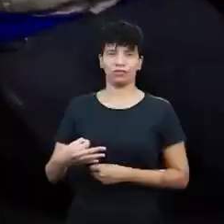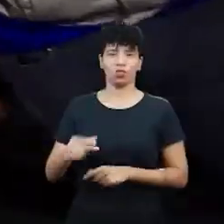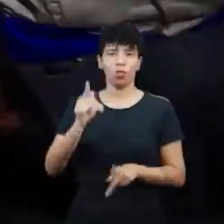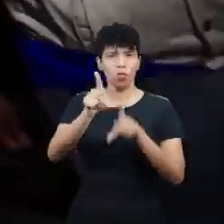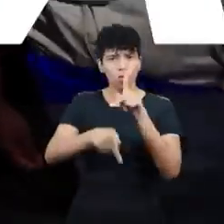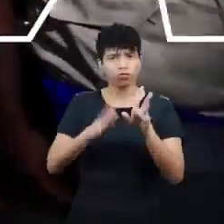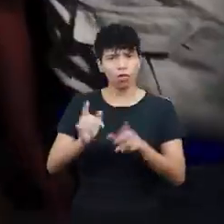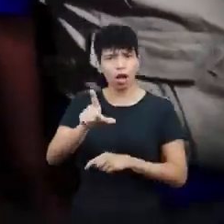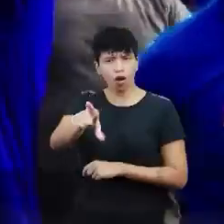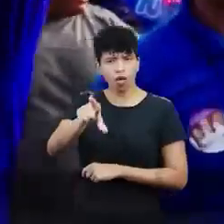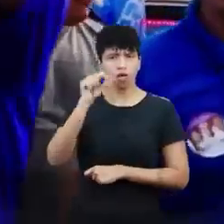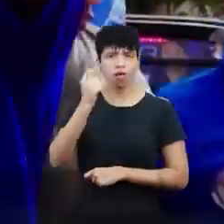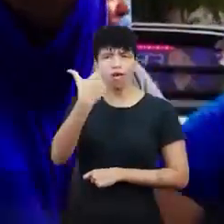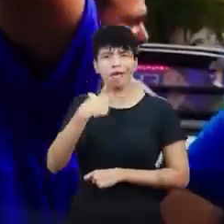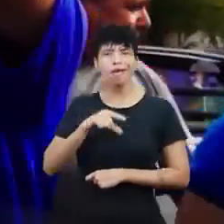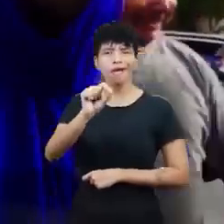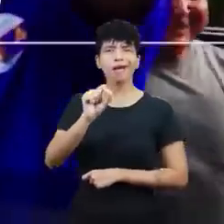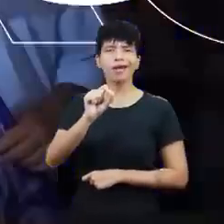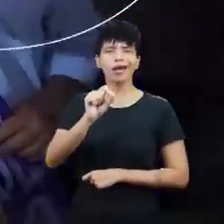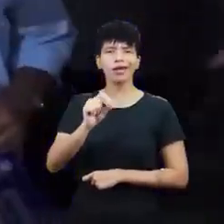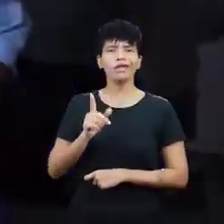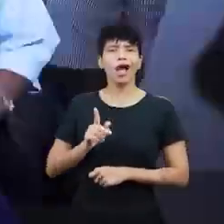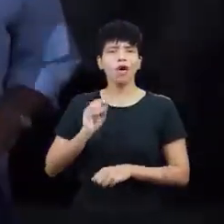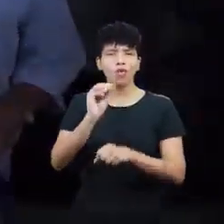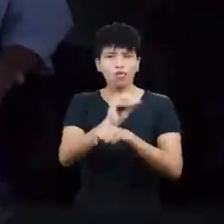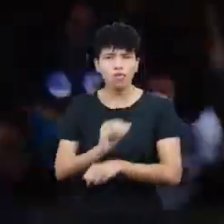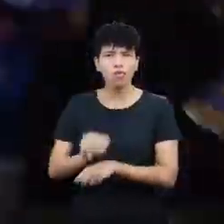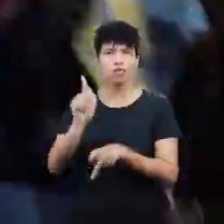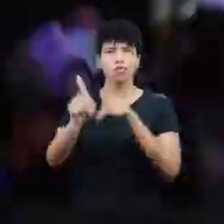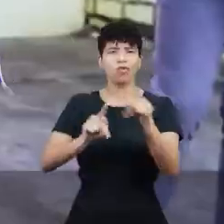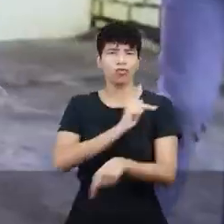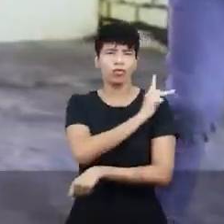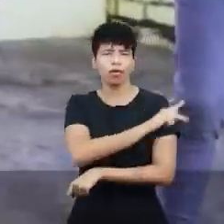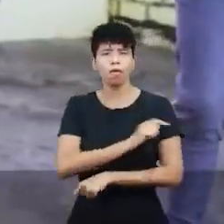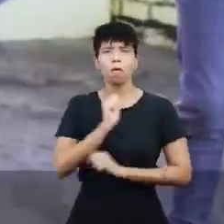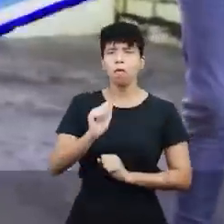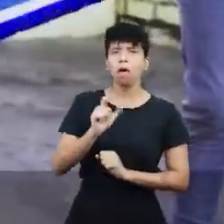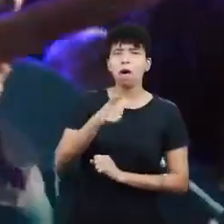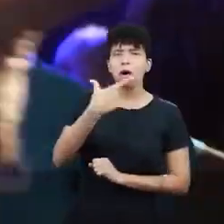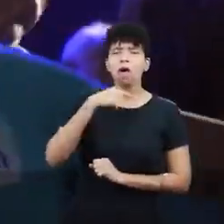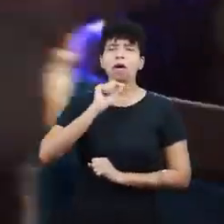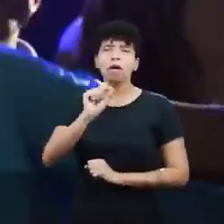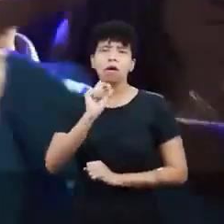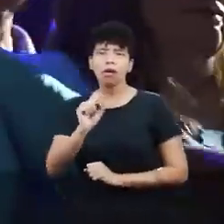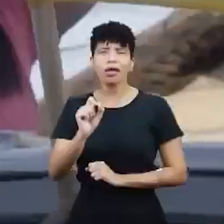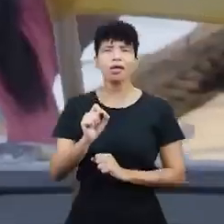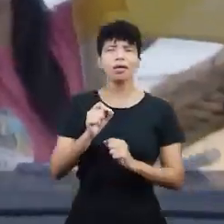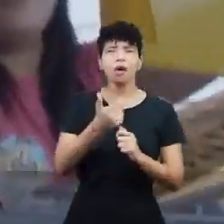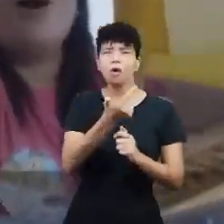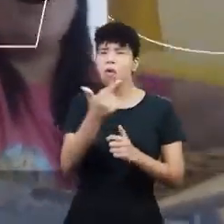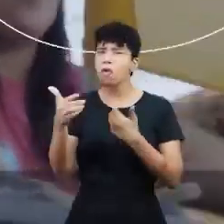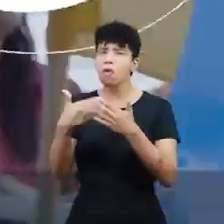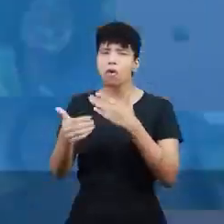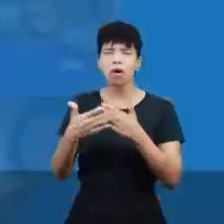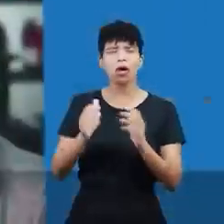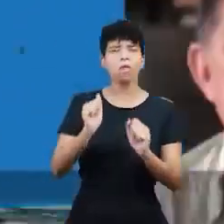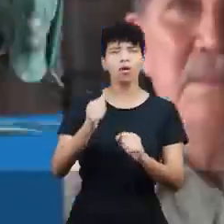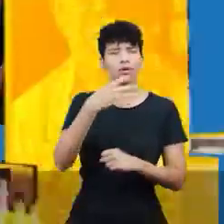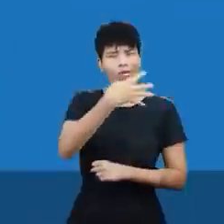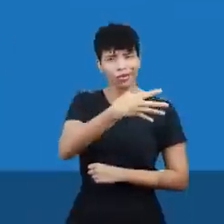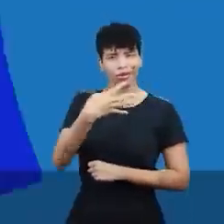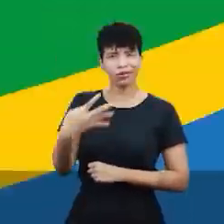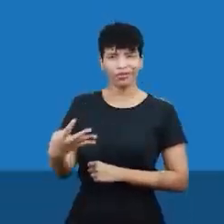válidos. O povo já escolheu quem vai governar o Piauí para todos, seja quem for o presidente do Brasil.